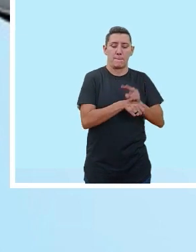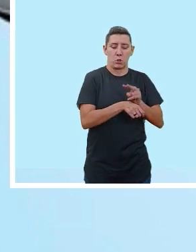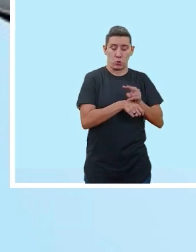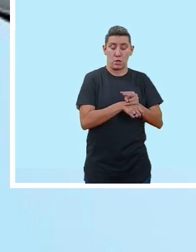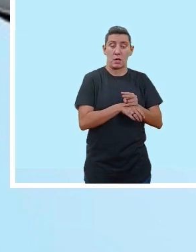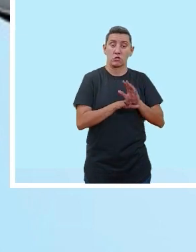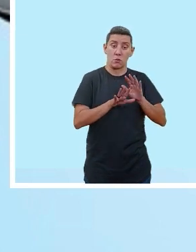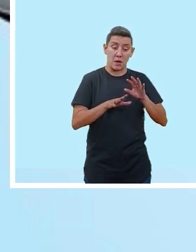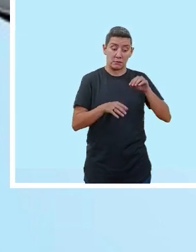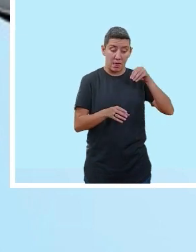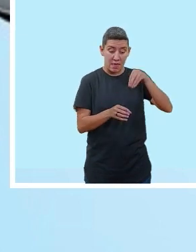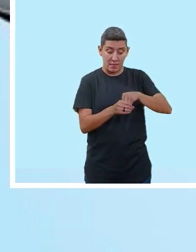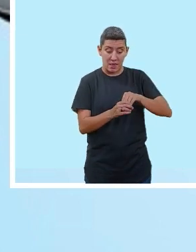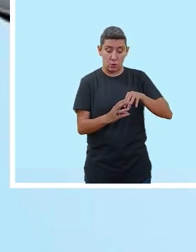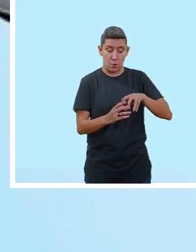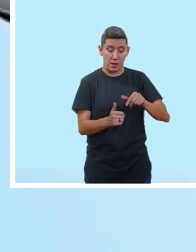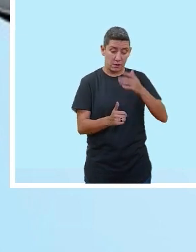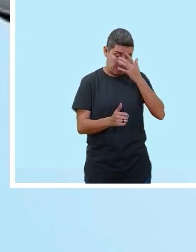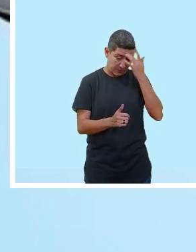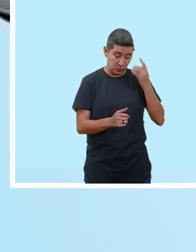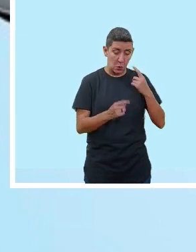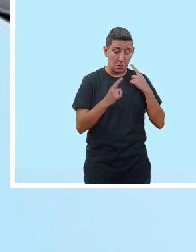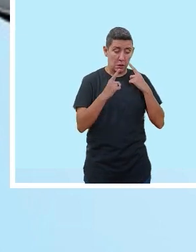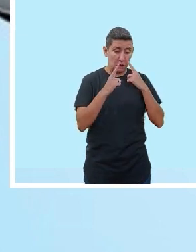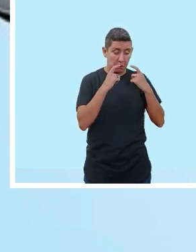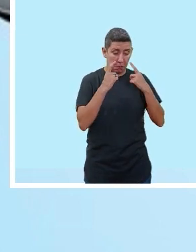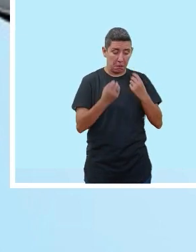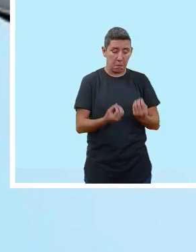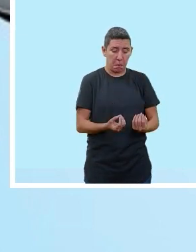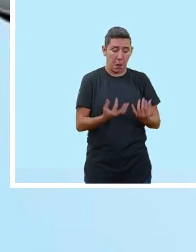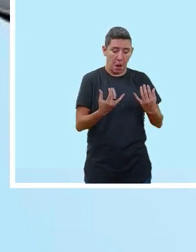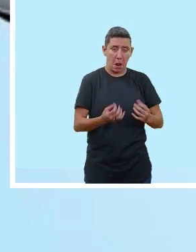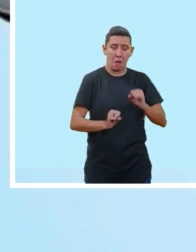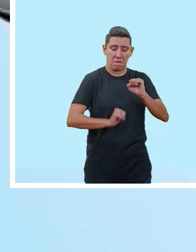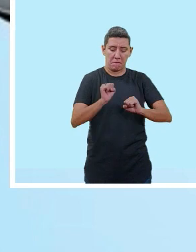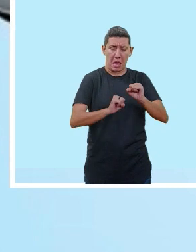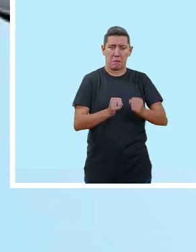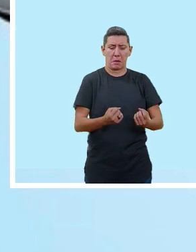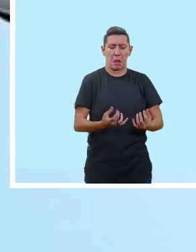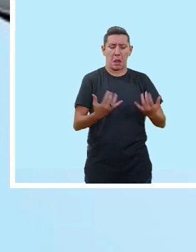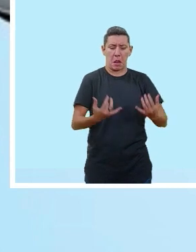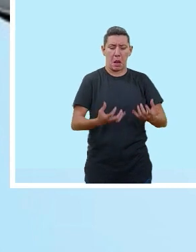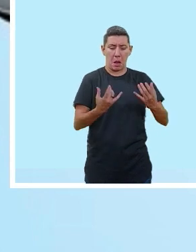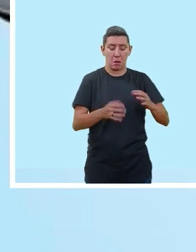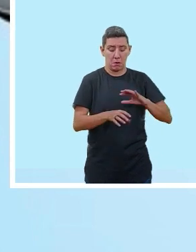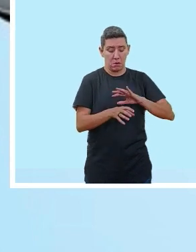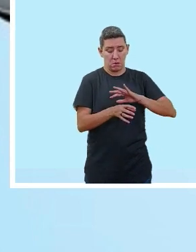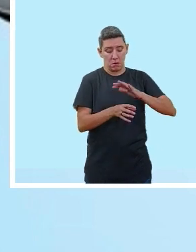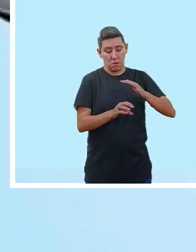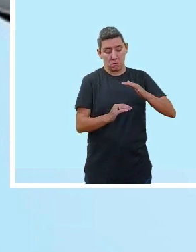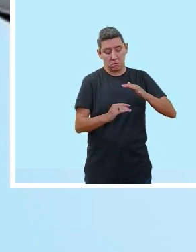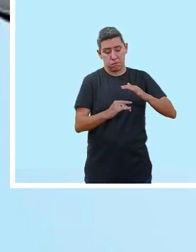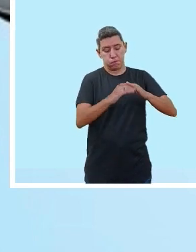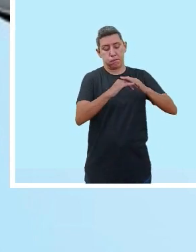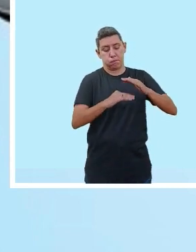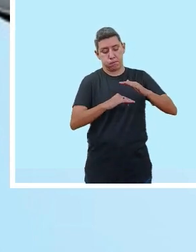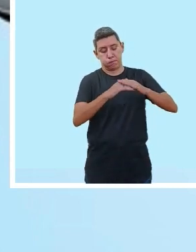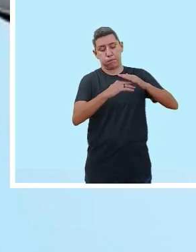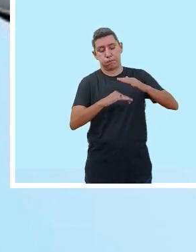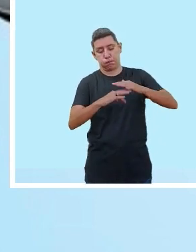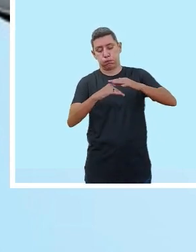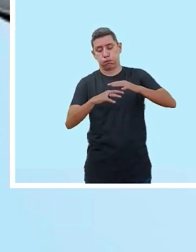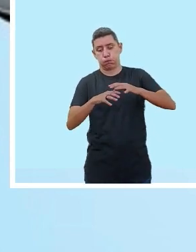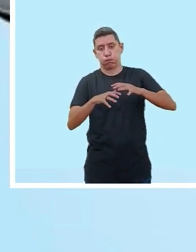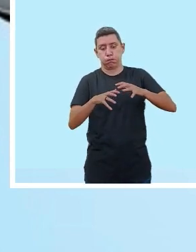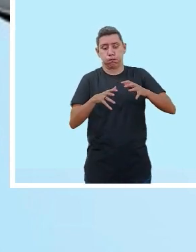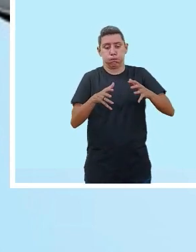devido à atividade humana, desde a Revolução Industrial, a gente tem observado um aquecimento